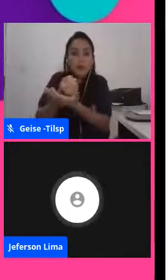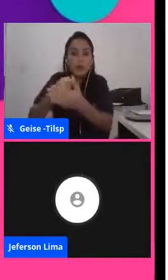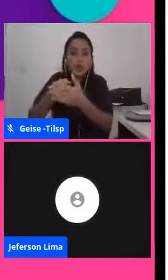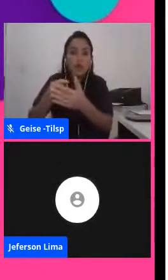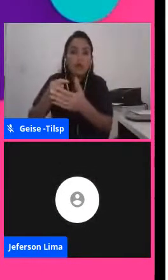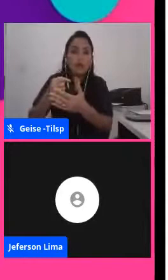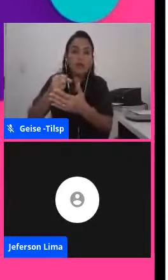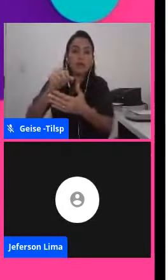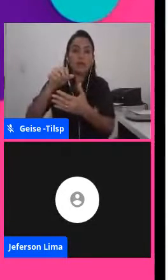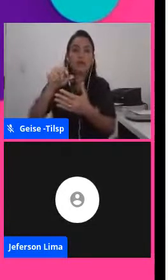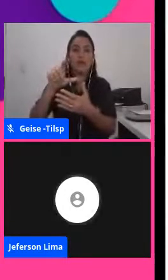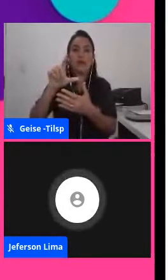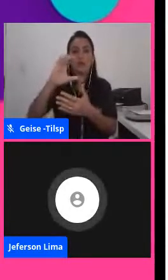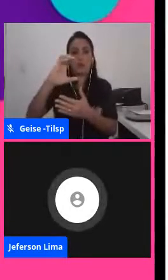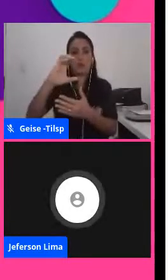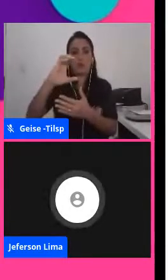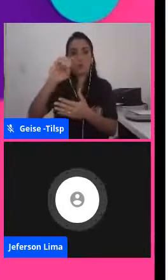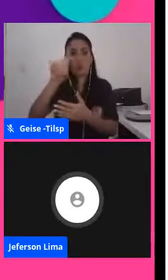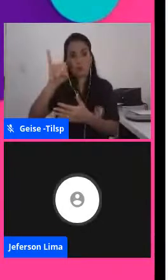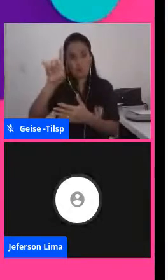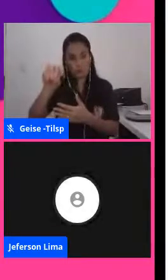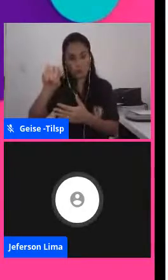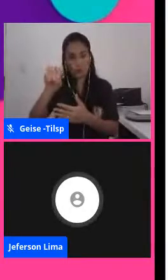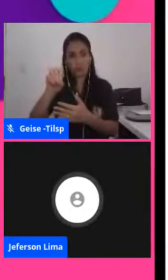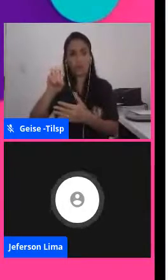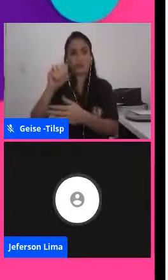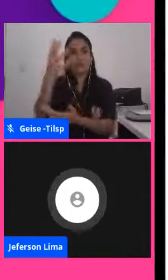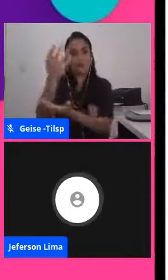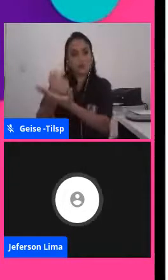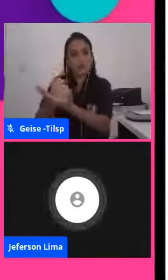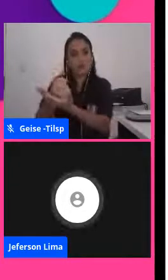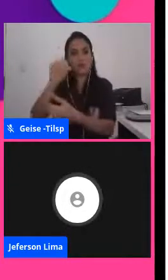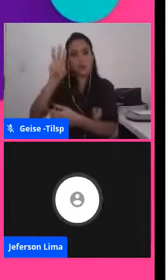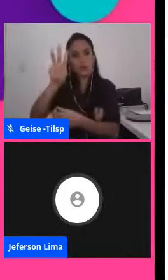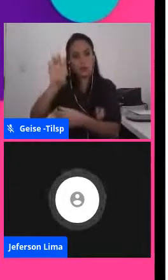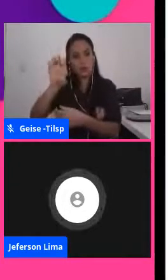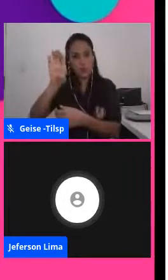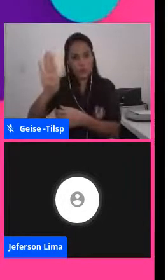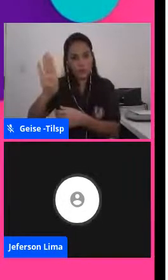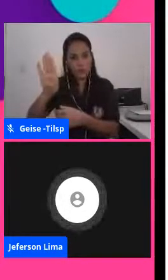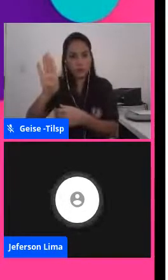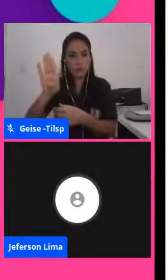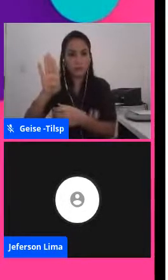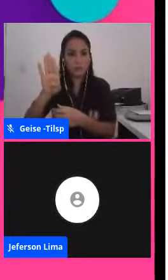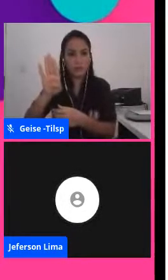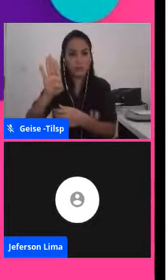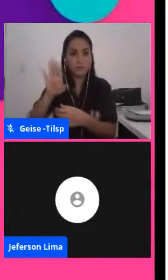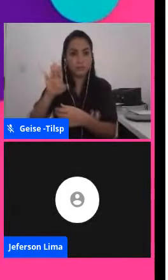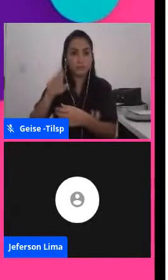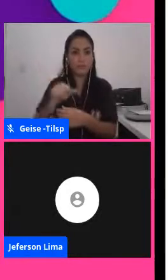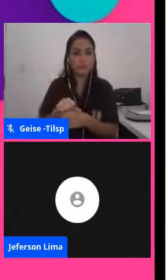ali web. Você vai acessar a interface web. Quando você modificar o seu código lá da rede Wi-Fi,